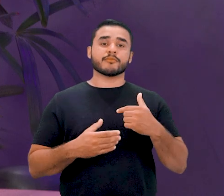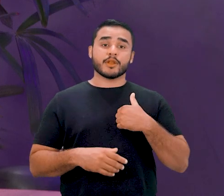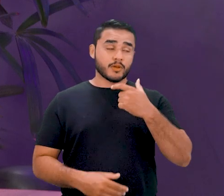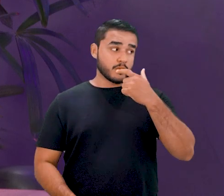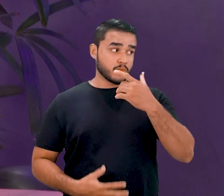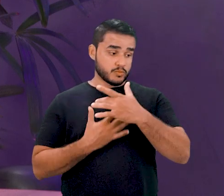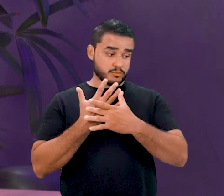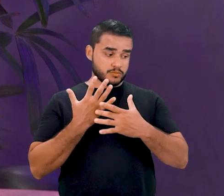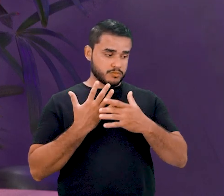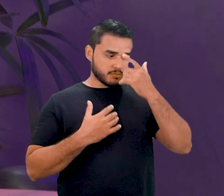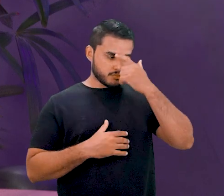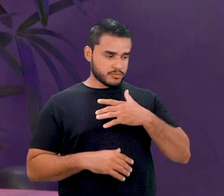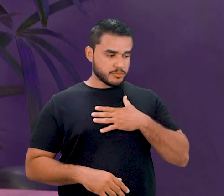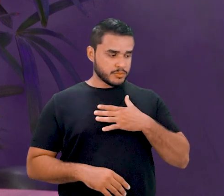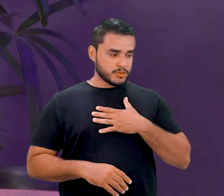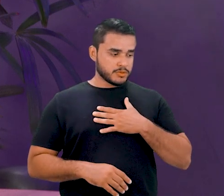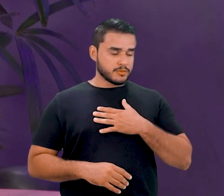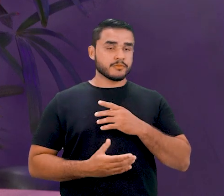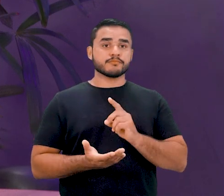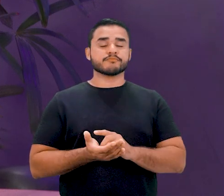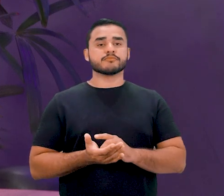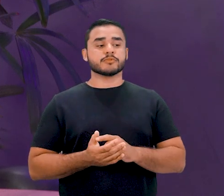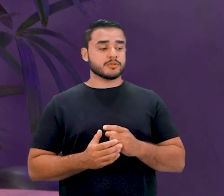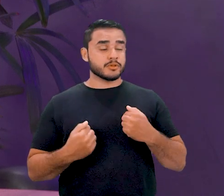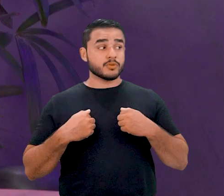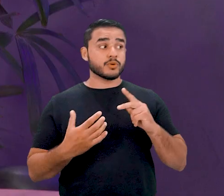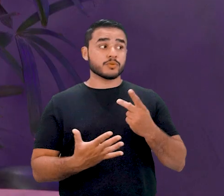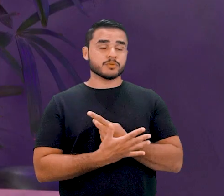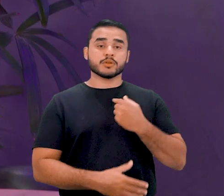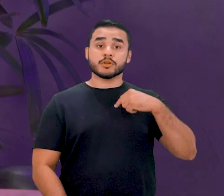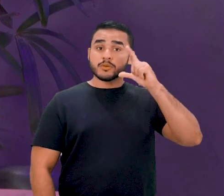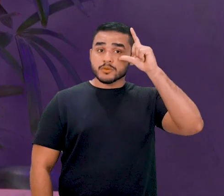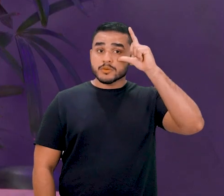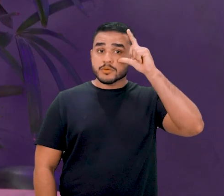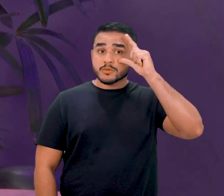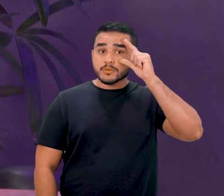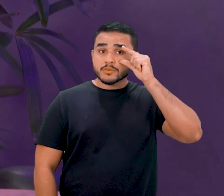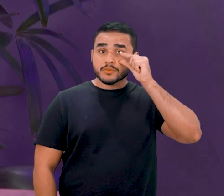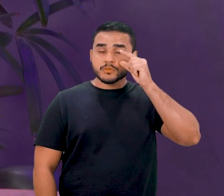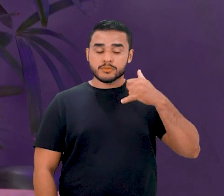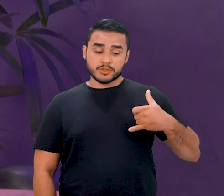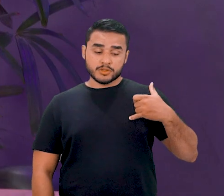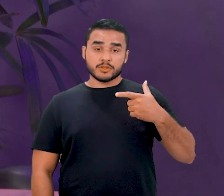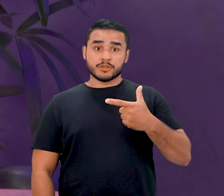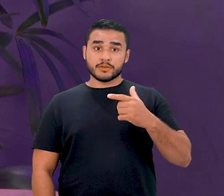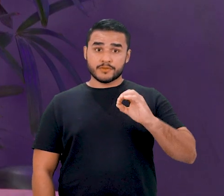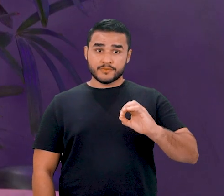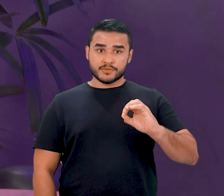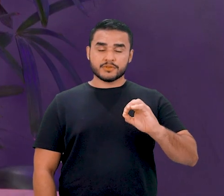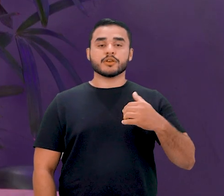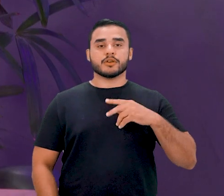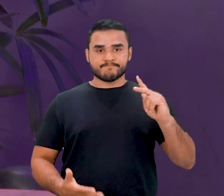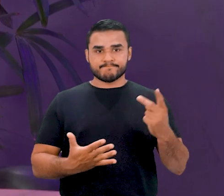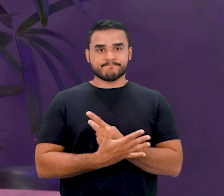com deficiência quando eu me tornei uma pessoa cega. Sim. Eu nasci com baixa visão, e aí eu ceguei aos 20 anos. Vai fazer 16